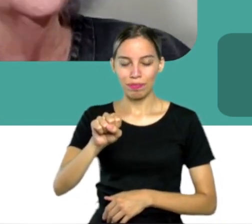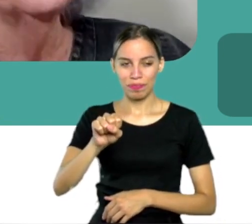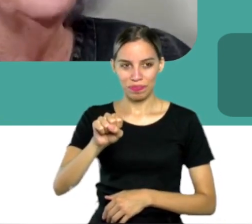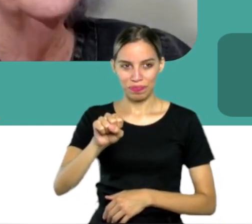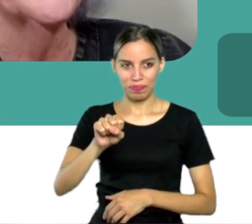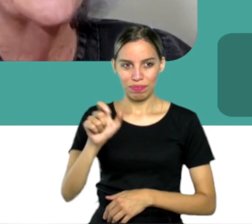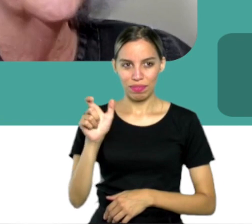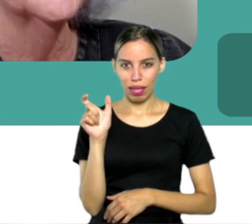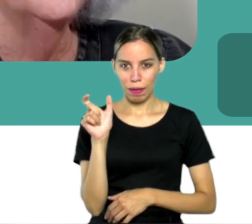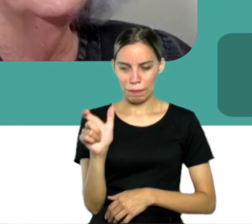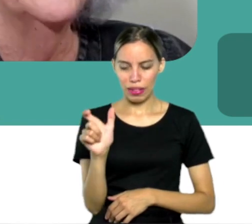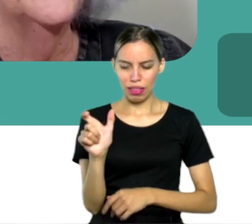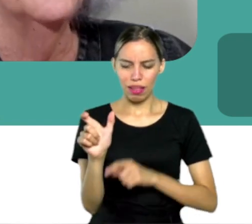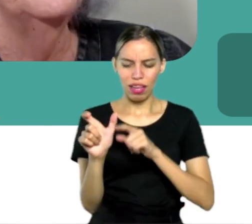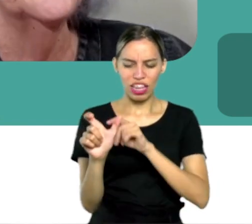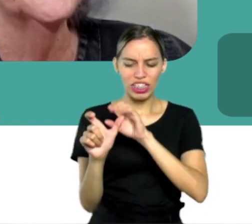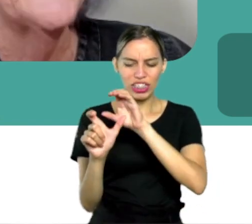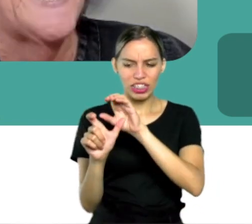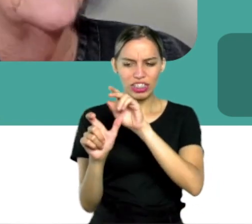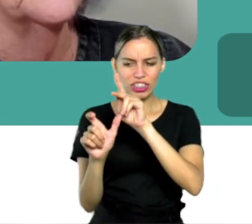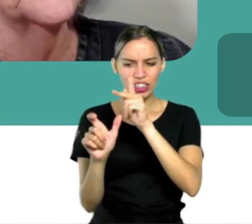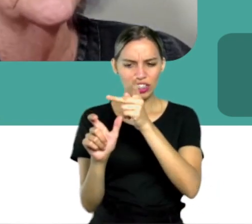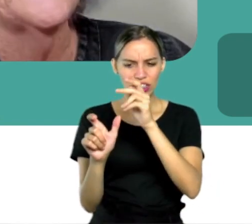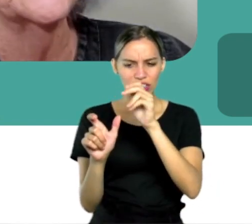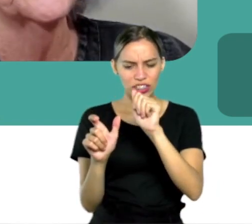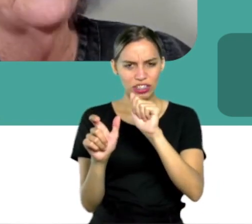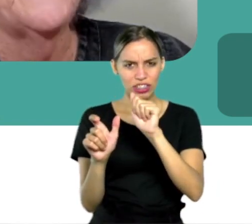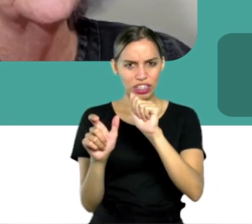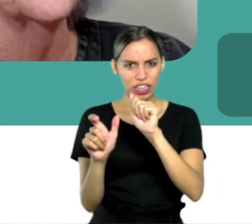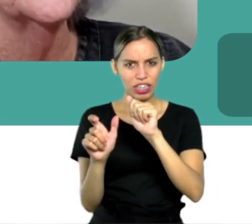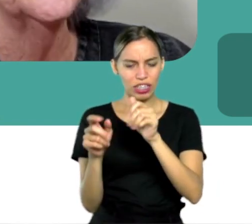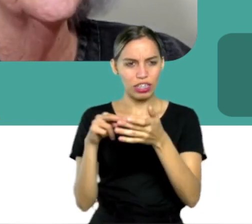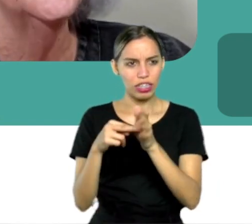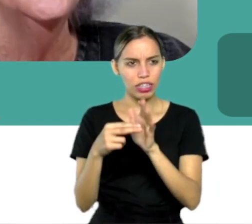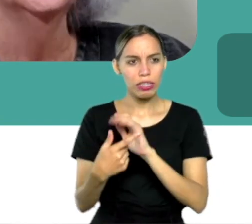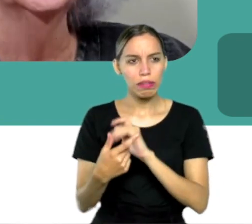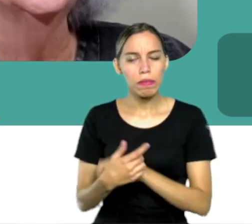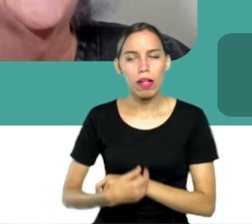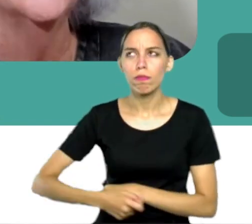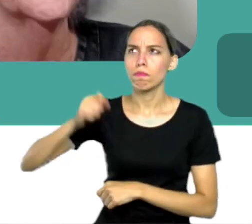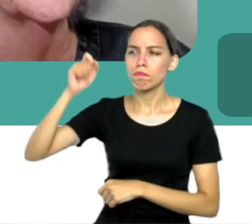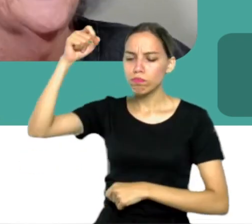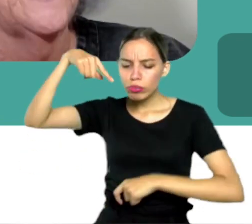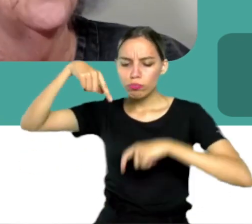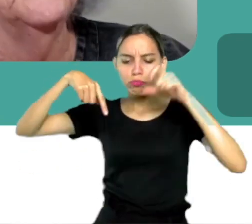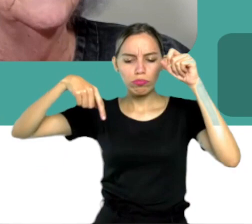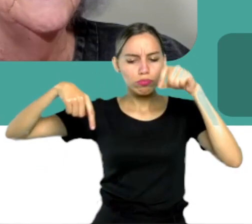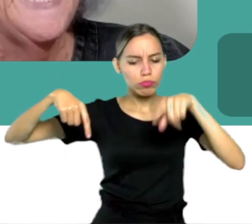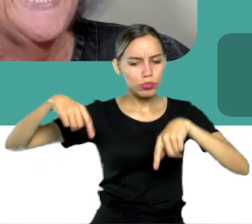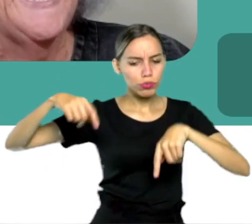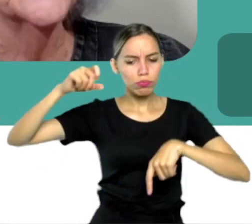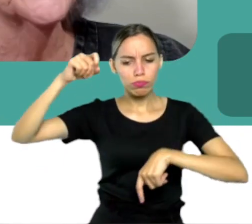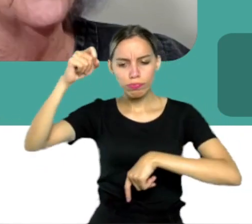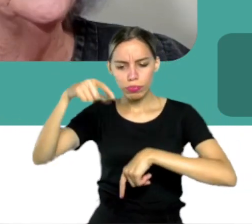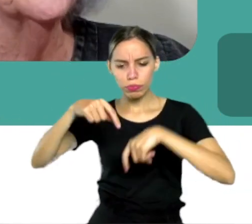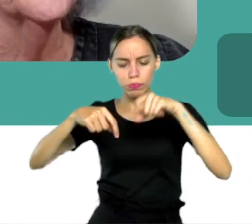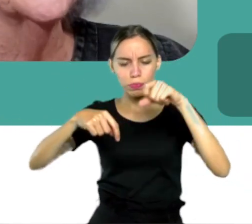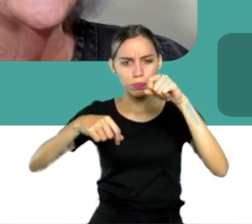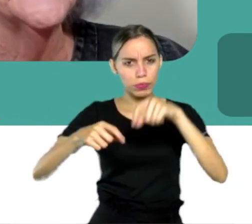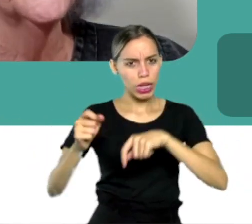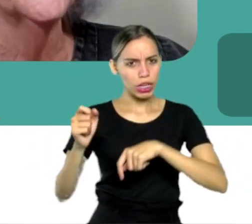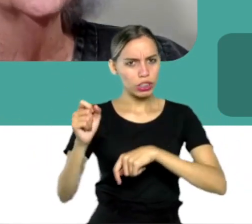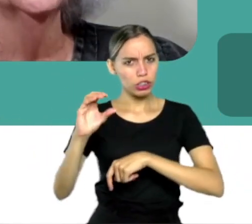Os pingos da chuva ouvi os chiados, tais quais os enxurros riachos da alma. Achou entre